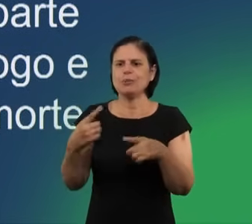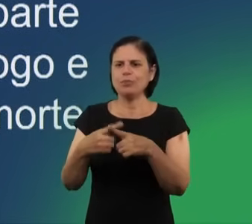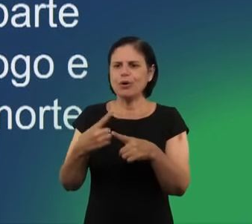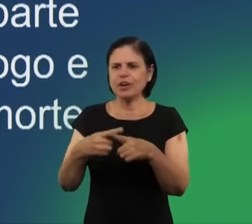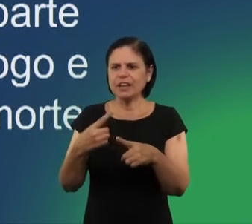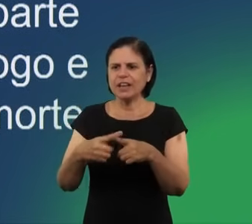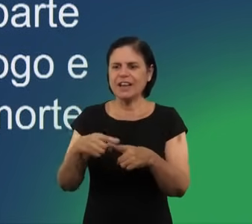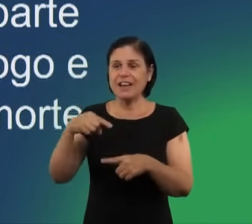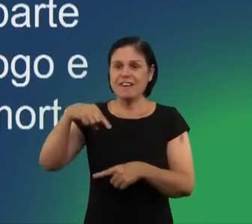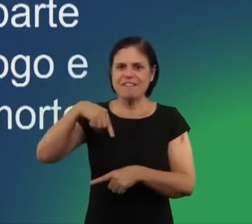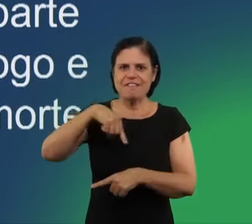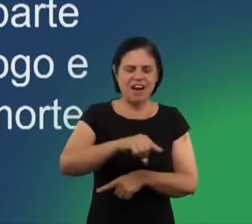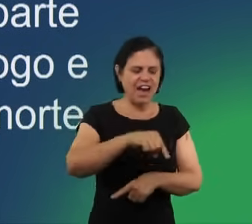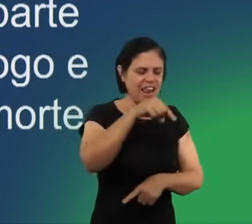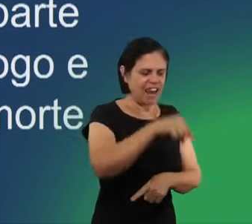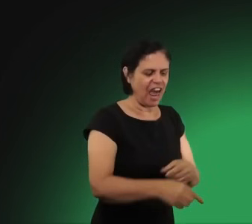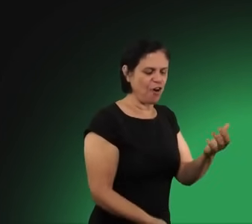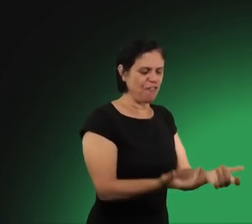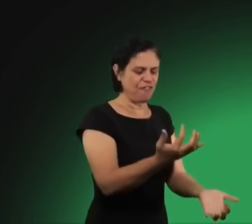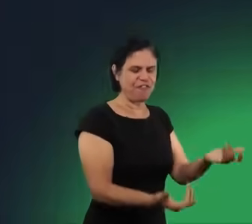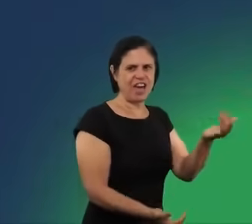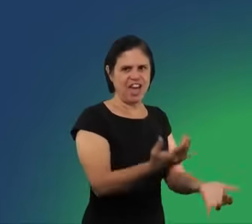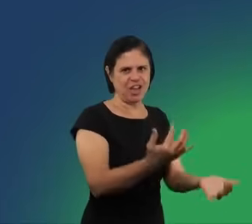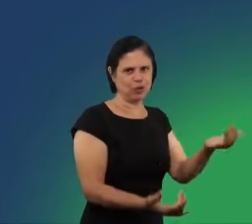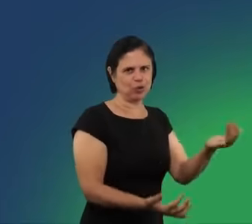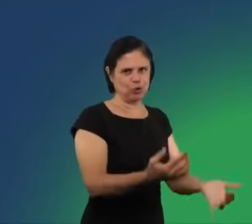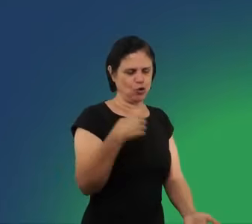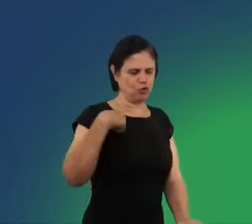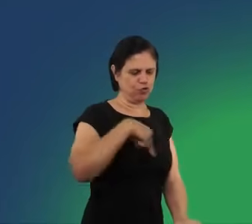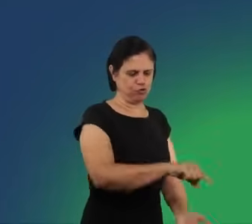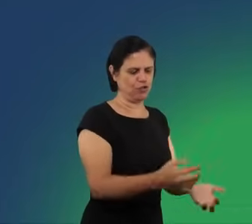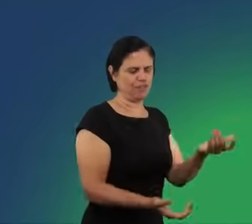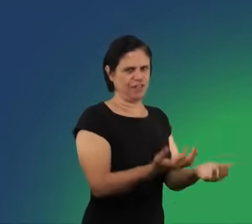Segunda morte. Vamos agora, o outro texto,